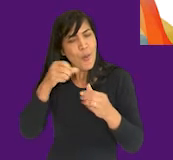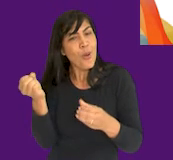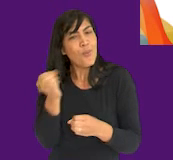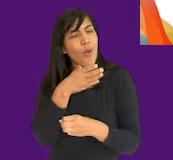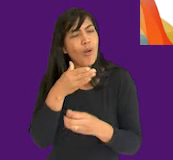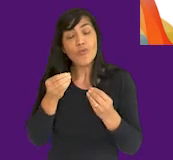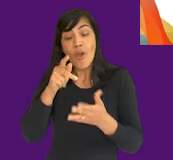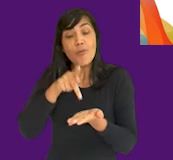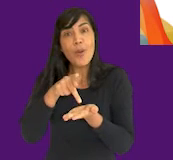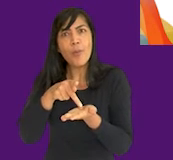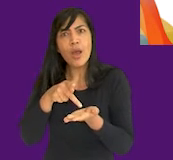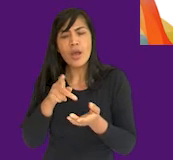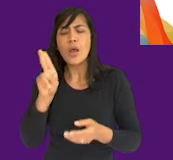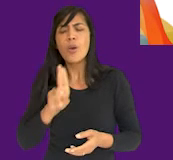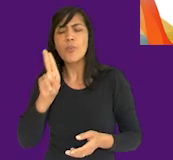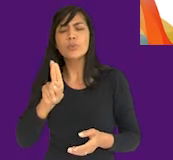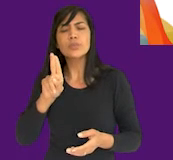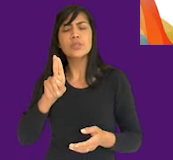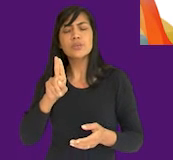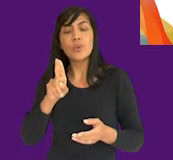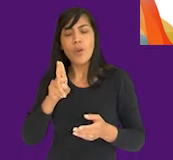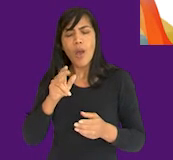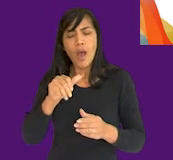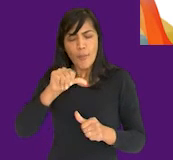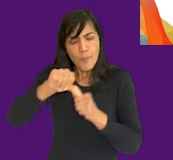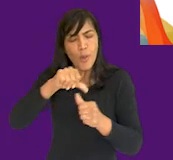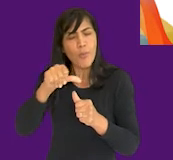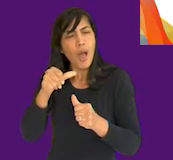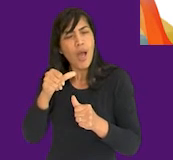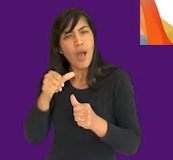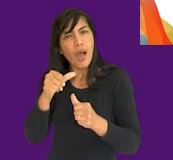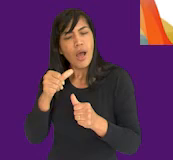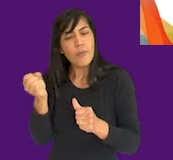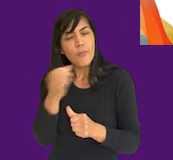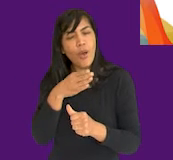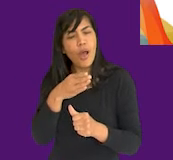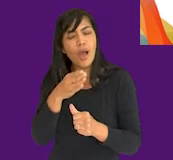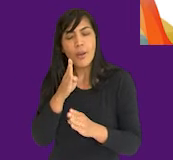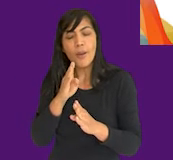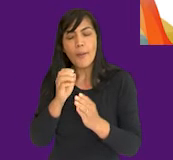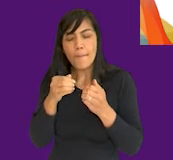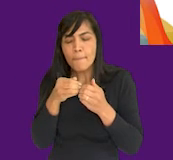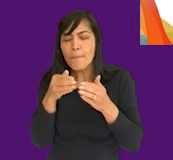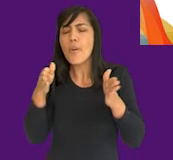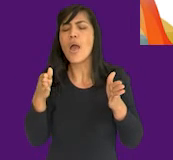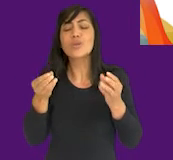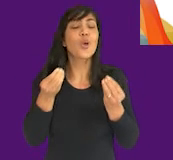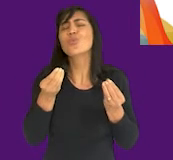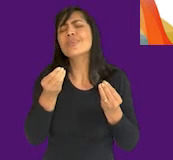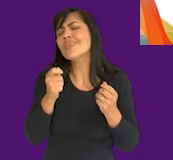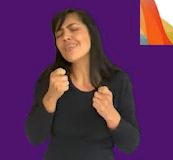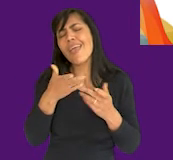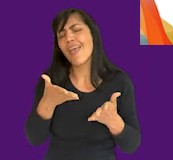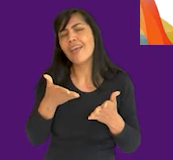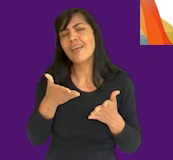S Open não fez essa inovação aberta Então a primeira pergunta o que que esse conceito de Ah e não vejo o